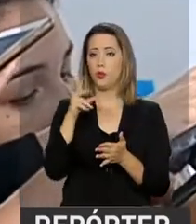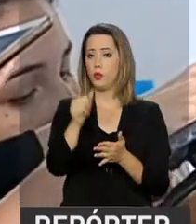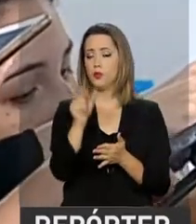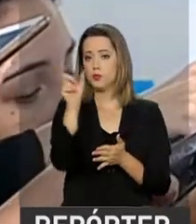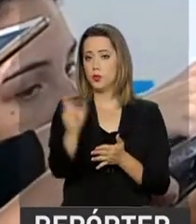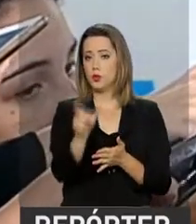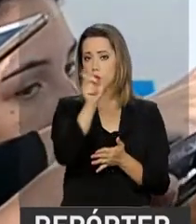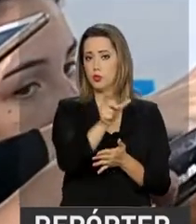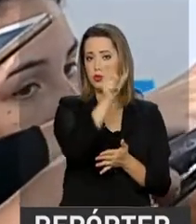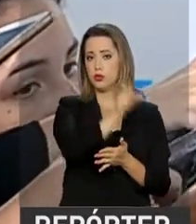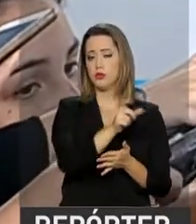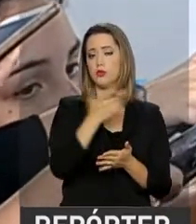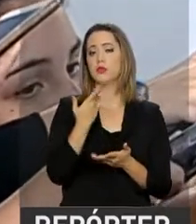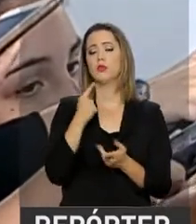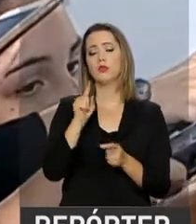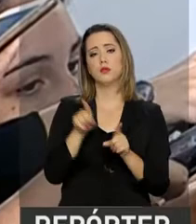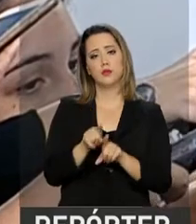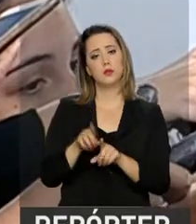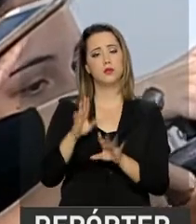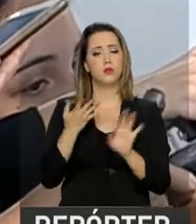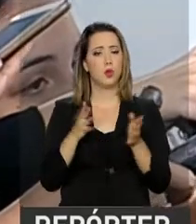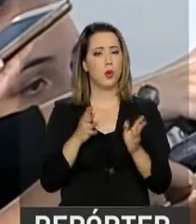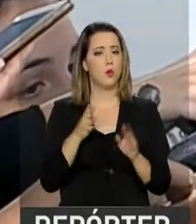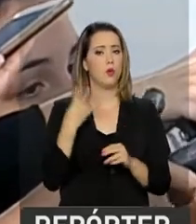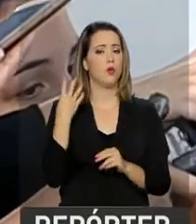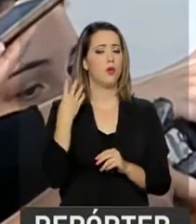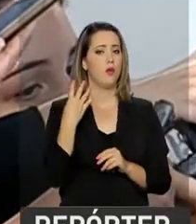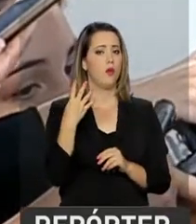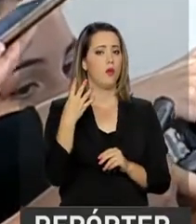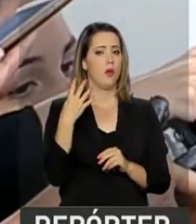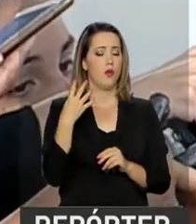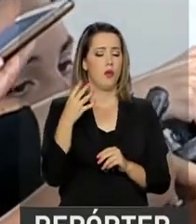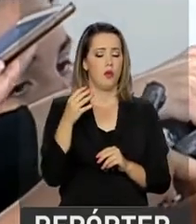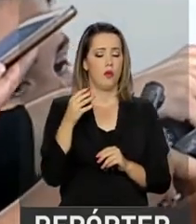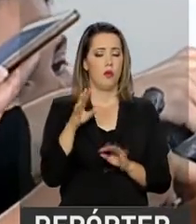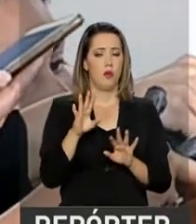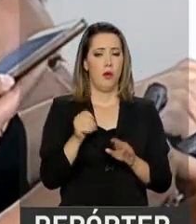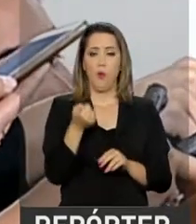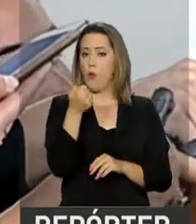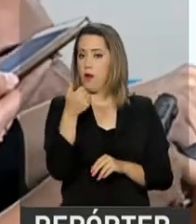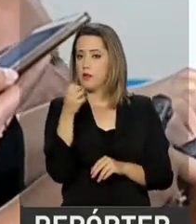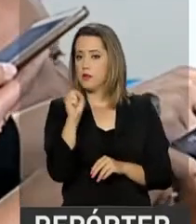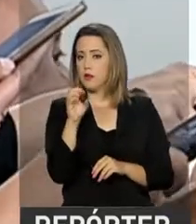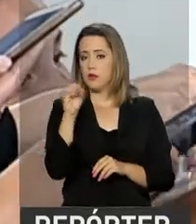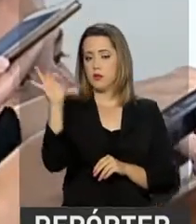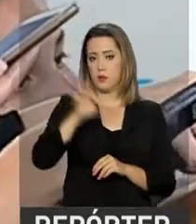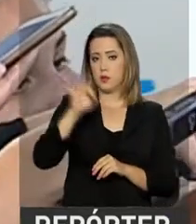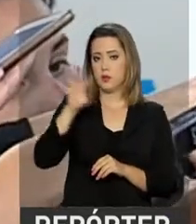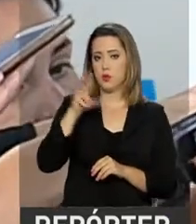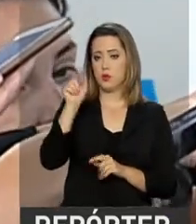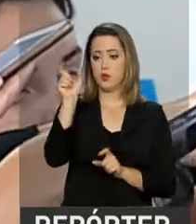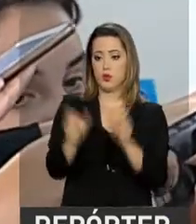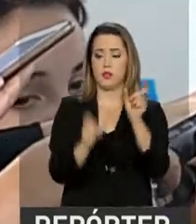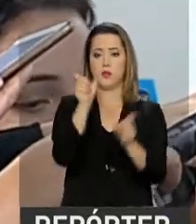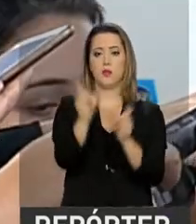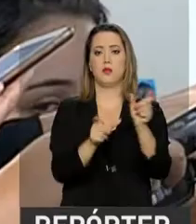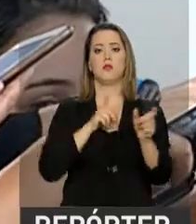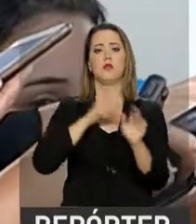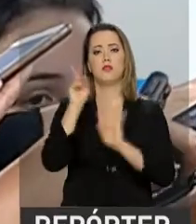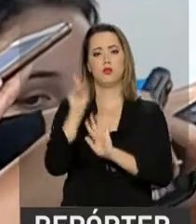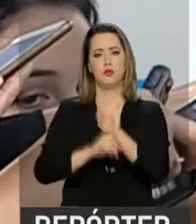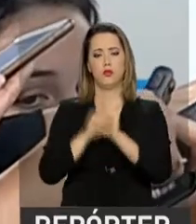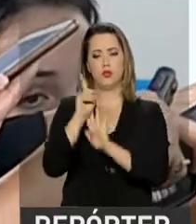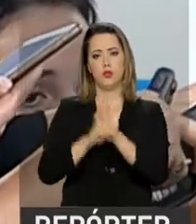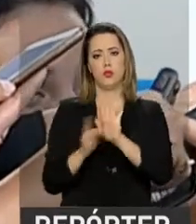todos os valores e em cerca de quase 80% de todos os trabalhadores que tinham direito ao